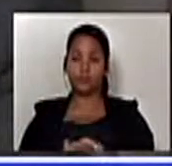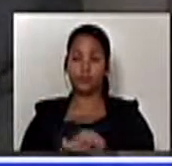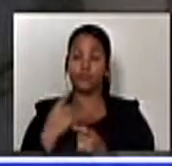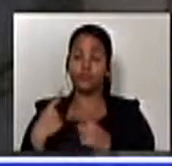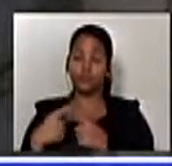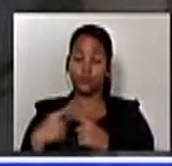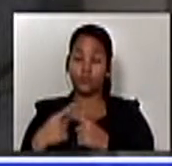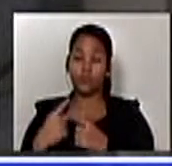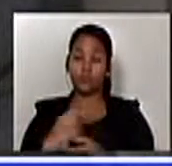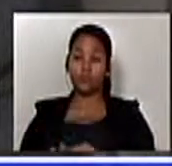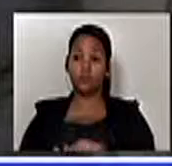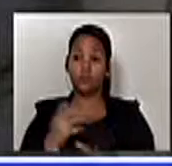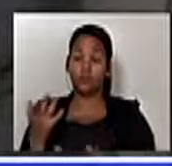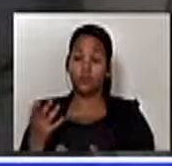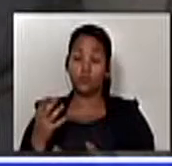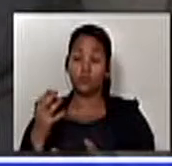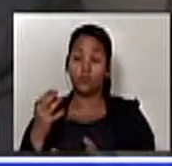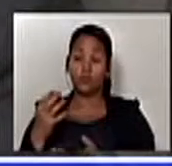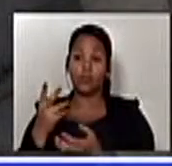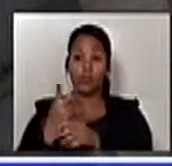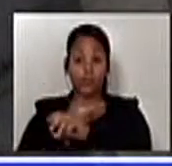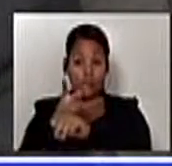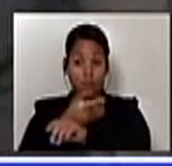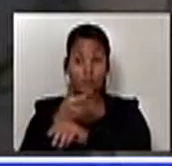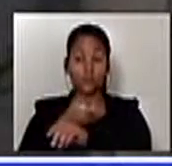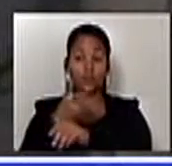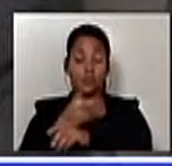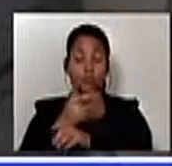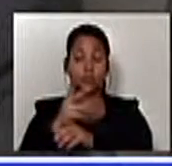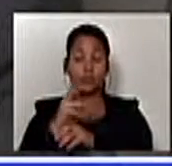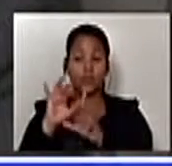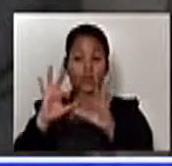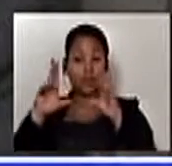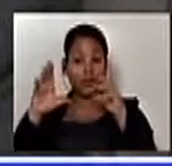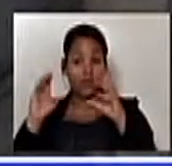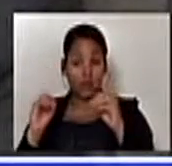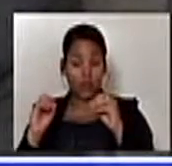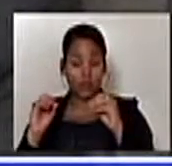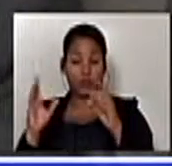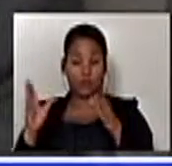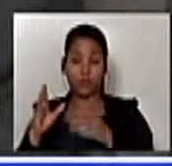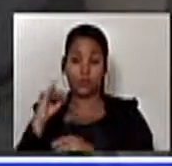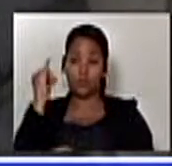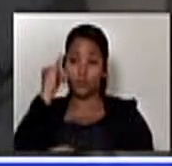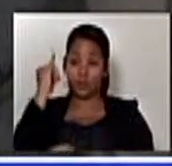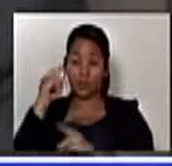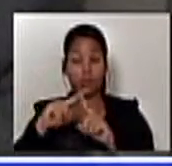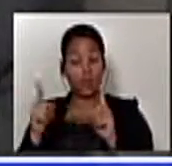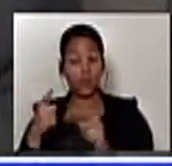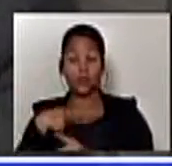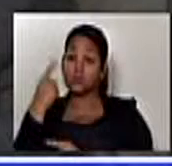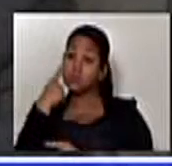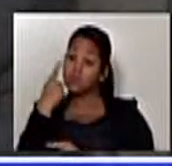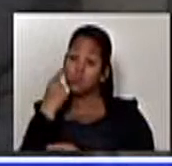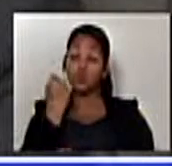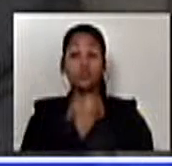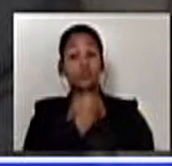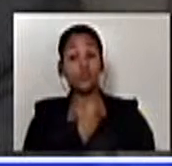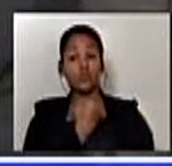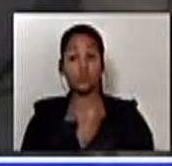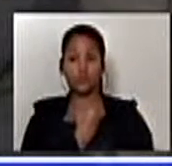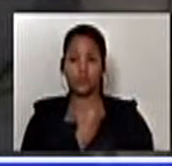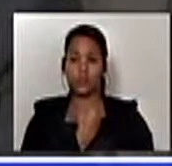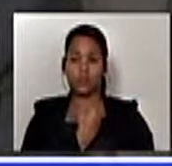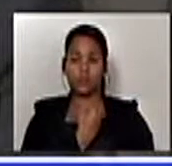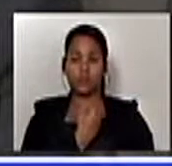da lei, doutor Sérgio, mas temos que ser também realistas com os números que nós temos. Mas aqui eu quero deixar a